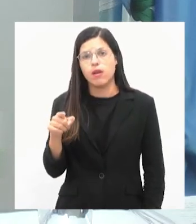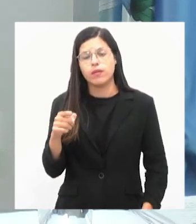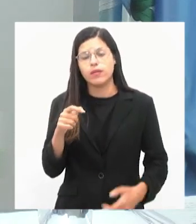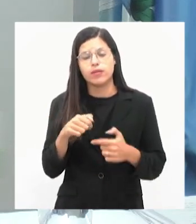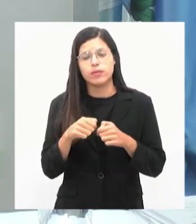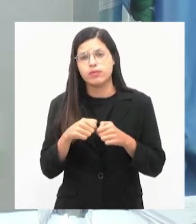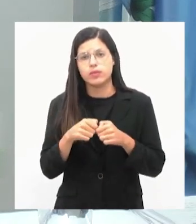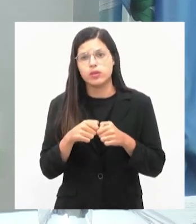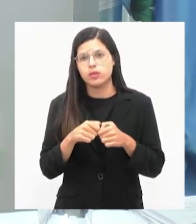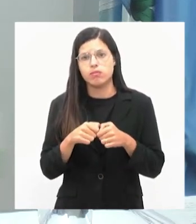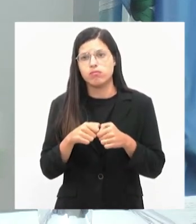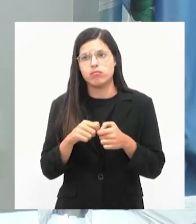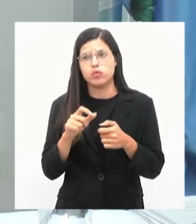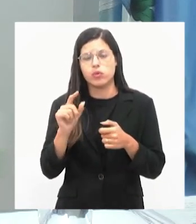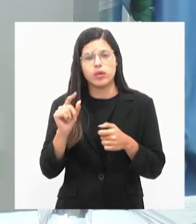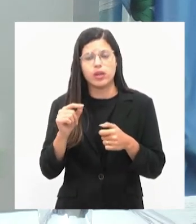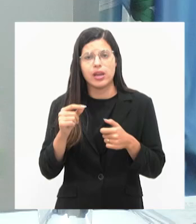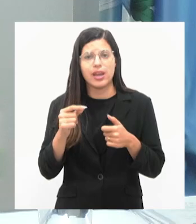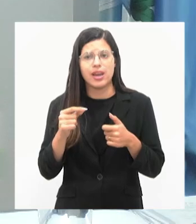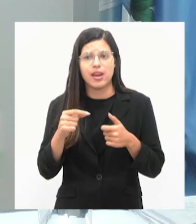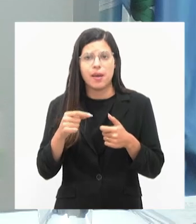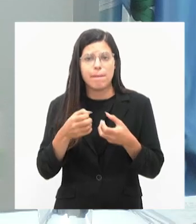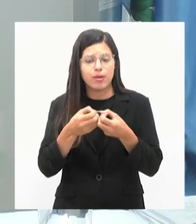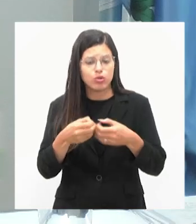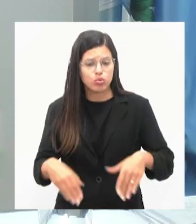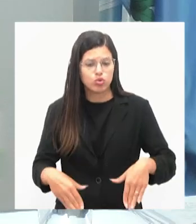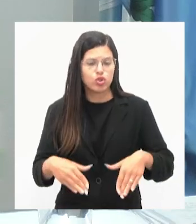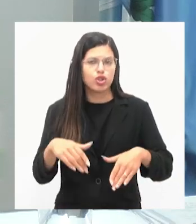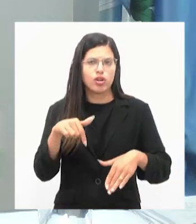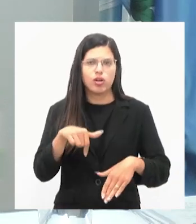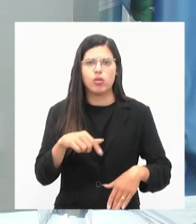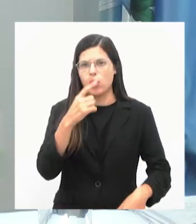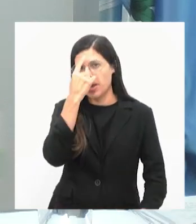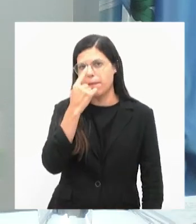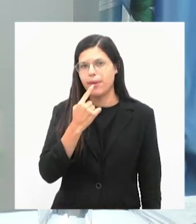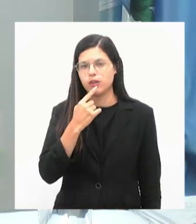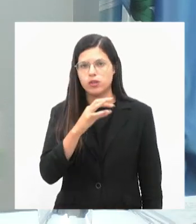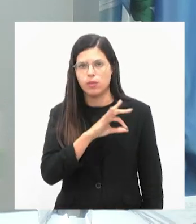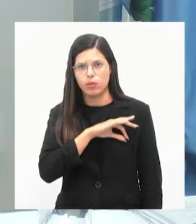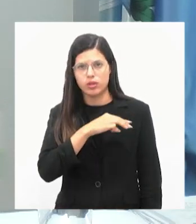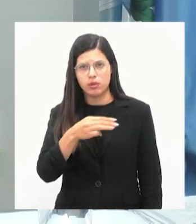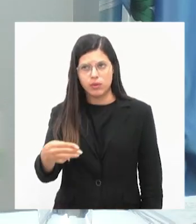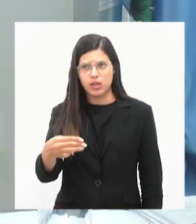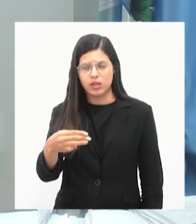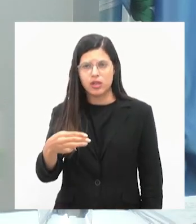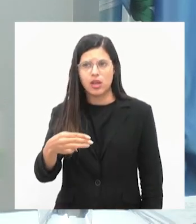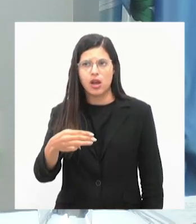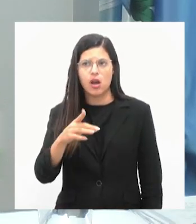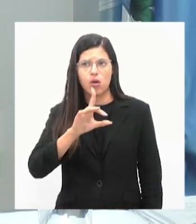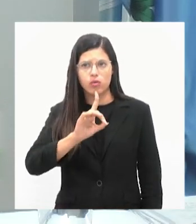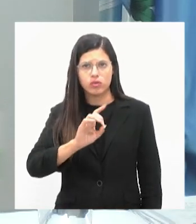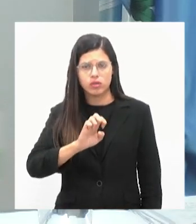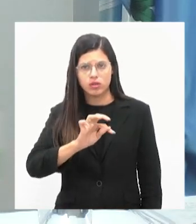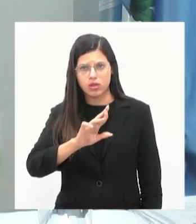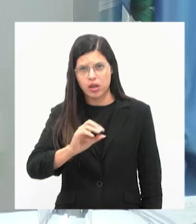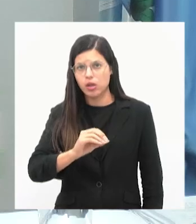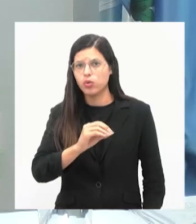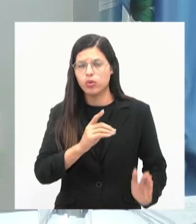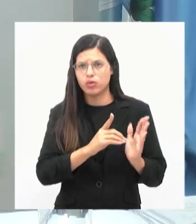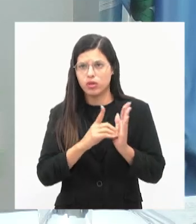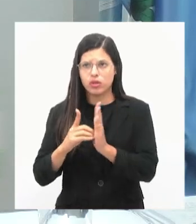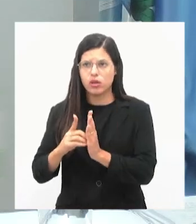naquele momento, eles eram o Detran e o Detro. Por quê? Porque usavam a polícia, Coronel Luciano, usavam